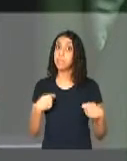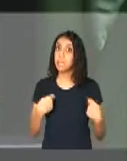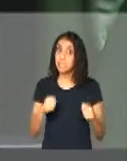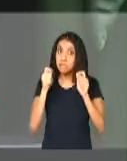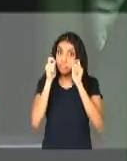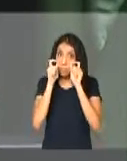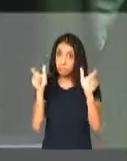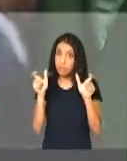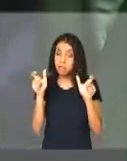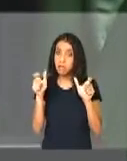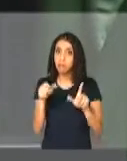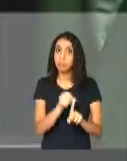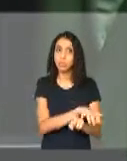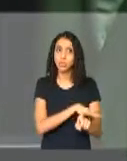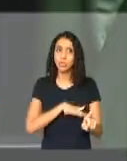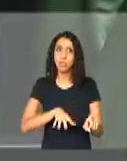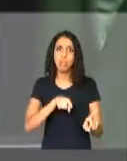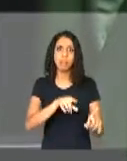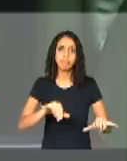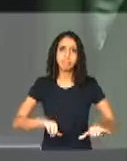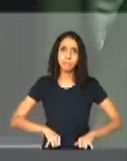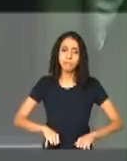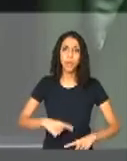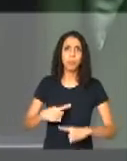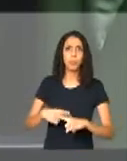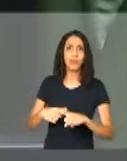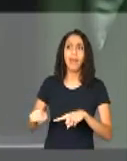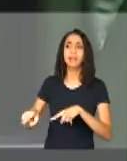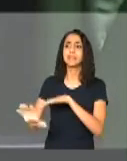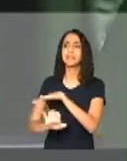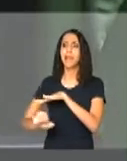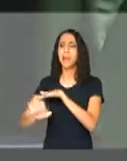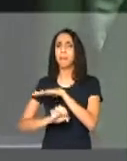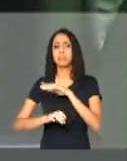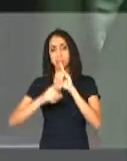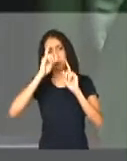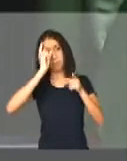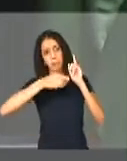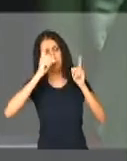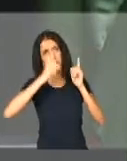está vivendo os desmandos daqueles que veem no lucro